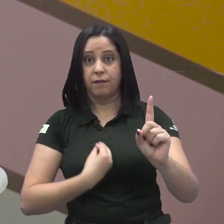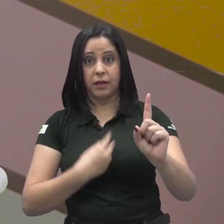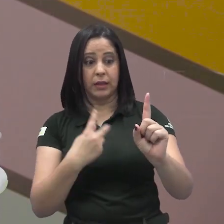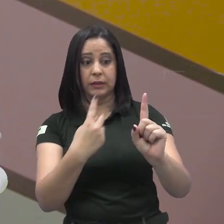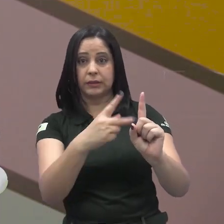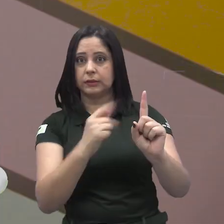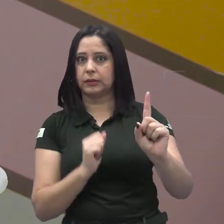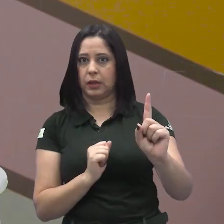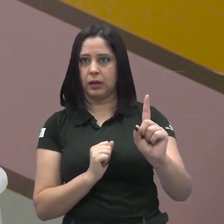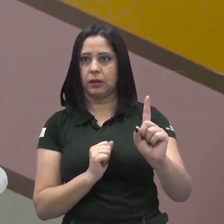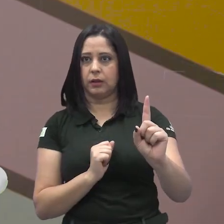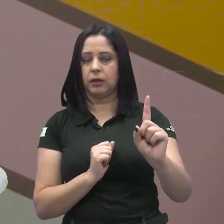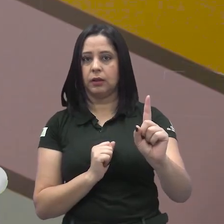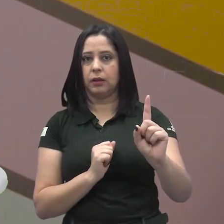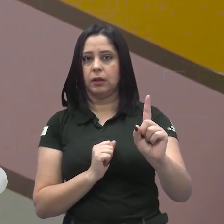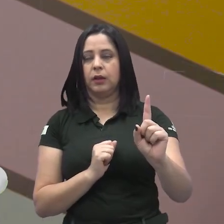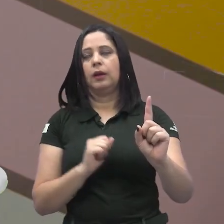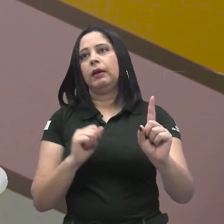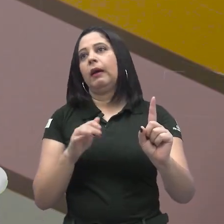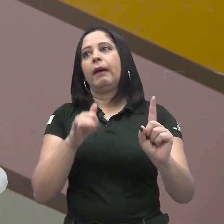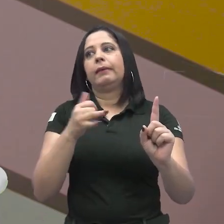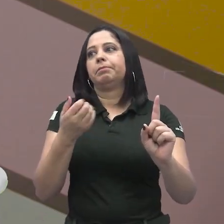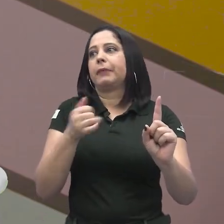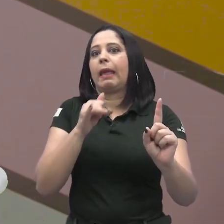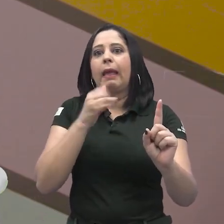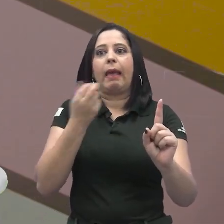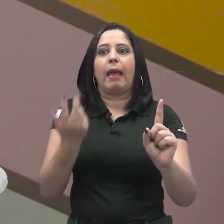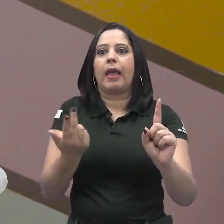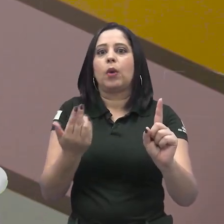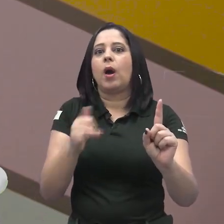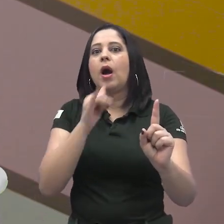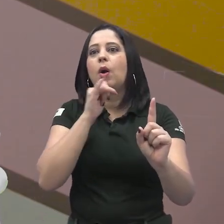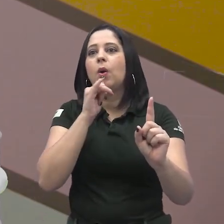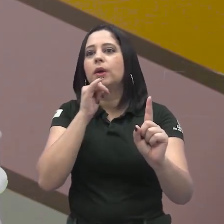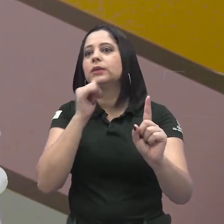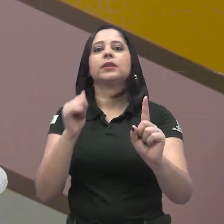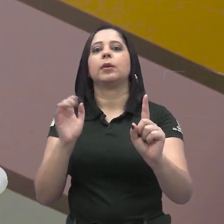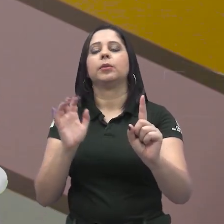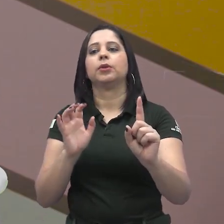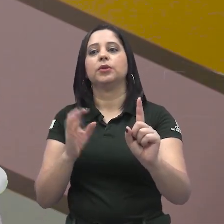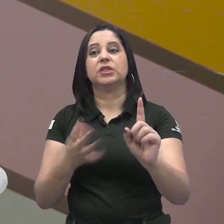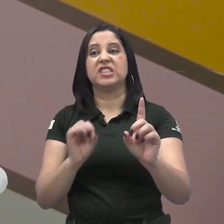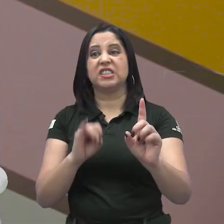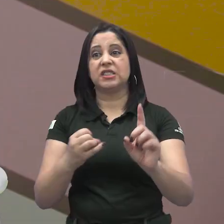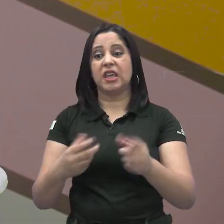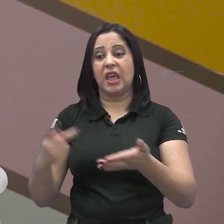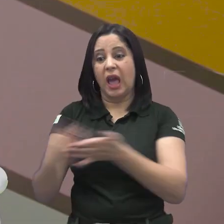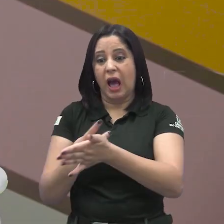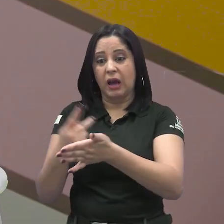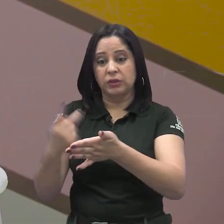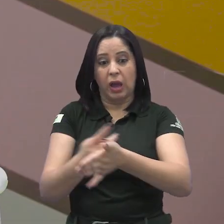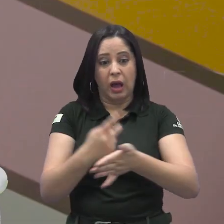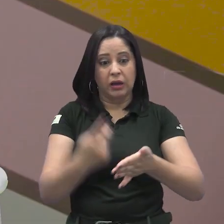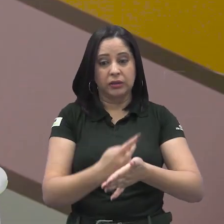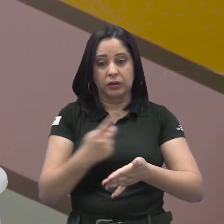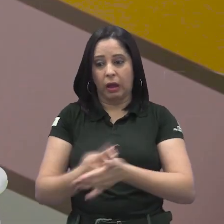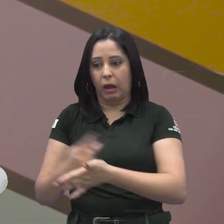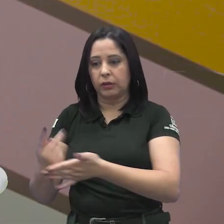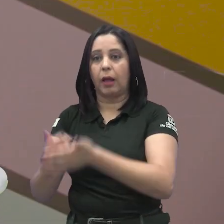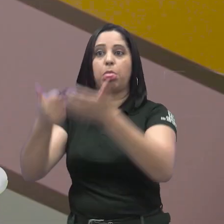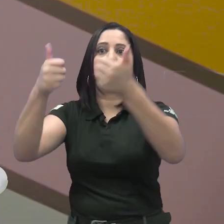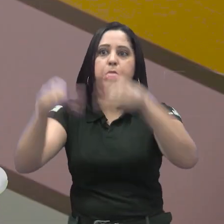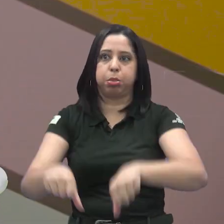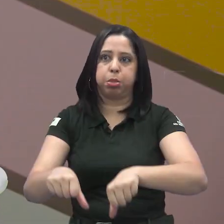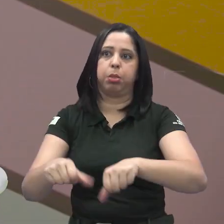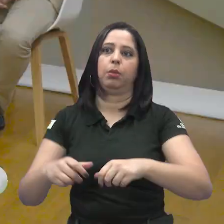né? Como se fosse um dominó, que você vai jogando uma pecinha, ela vai influenciando em todas as outras até que você tenha um problema de saúde.